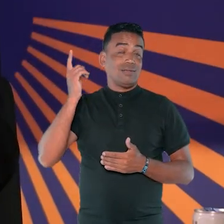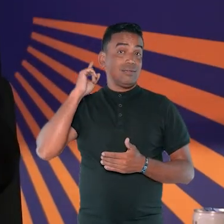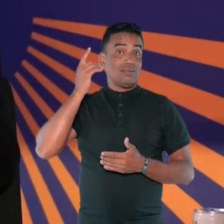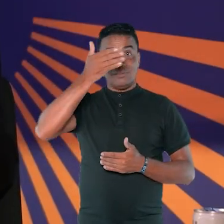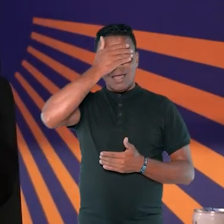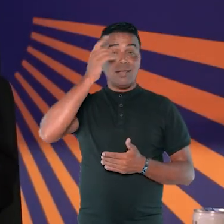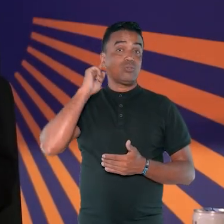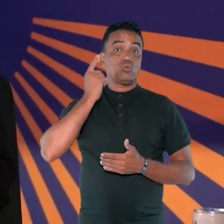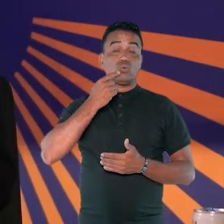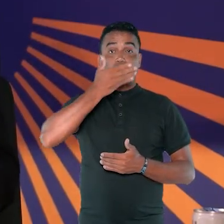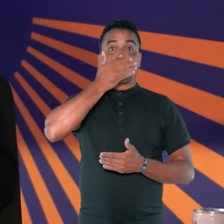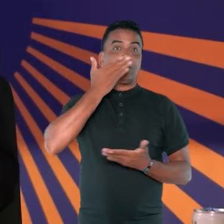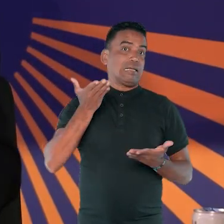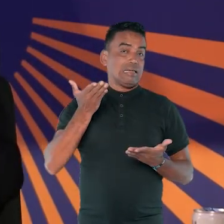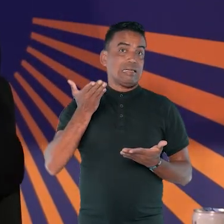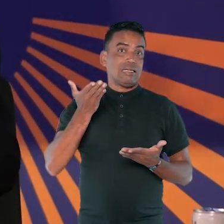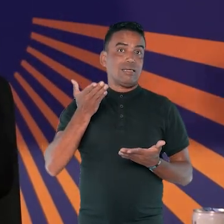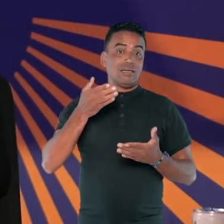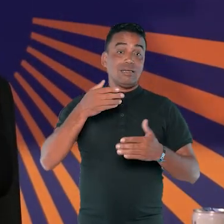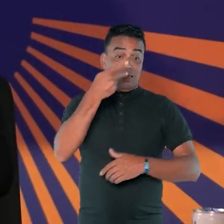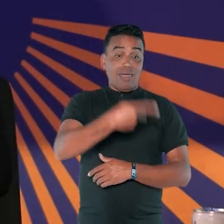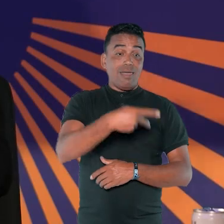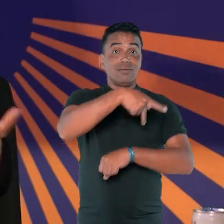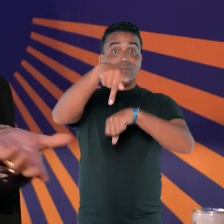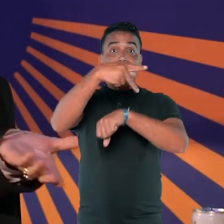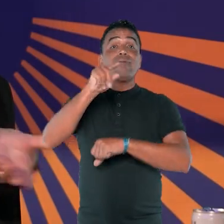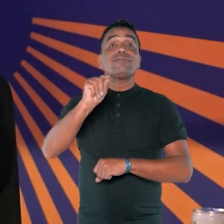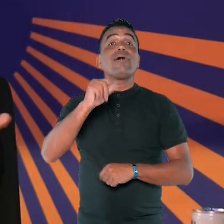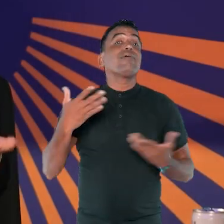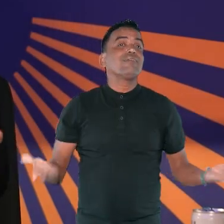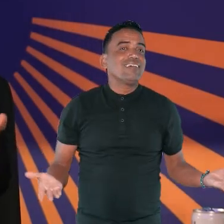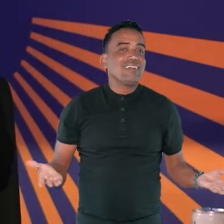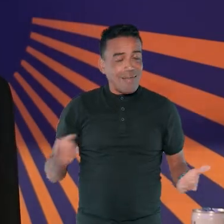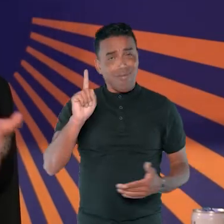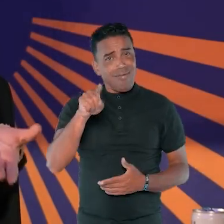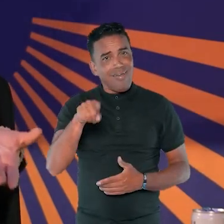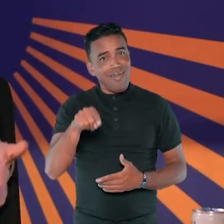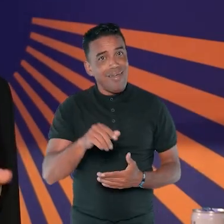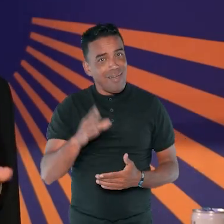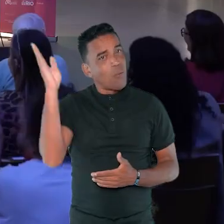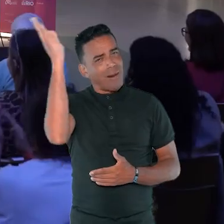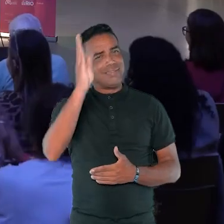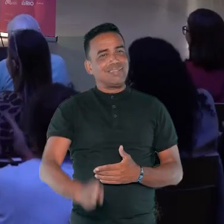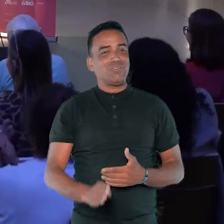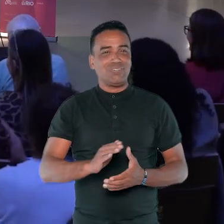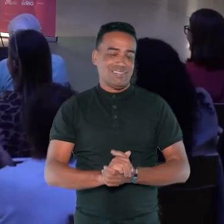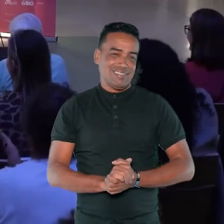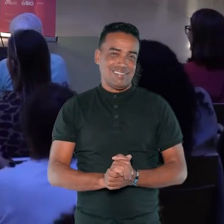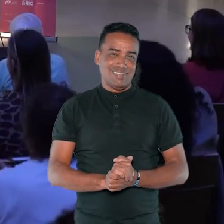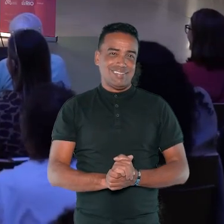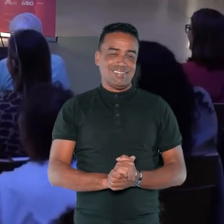ali. Que país é esse? É isso, este é o Brasil.